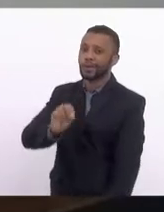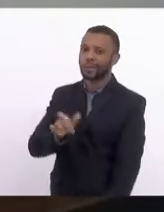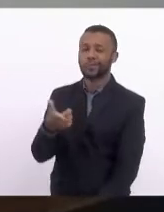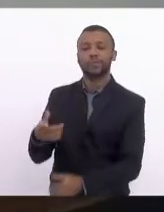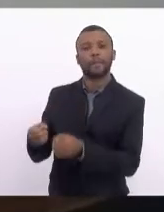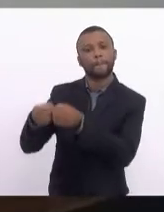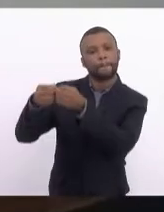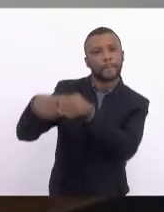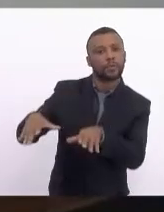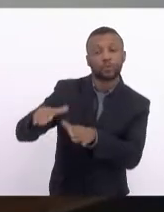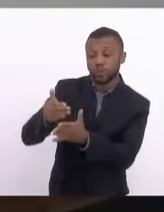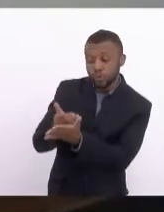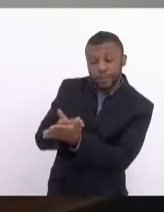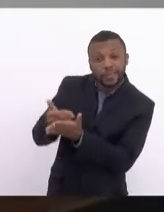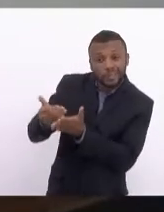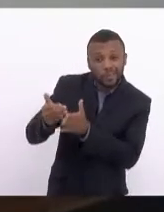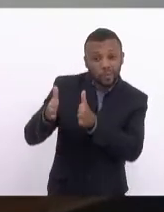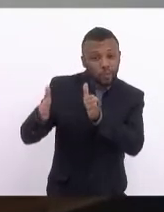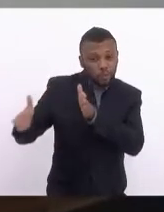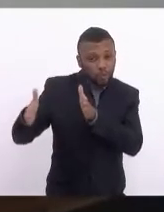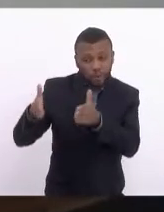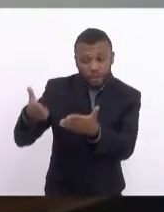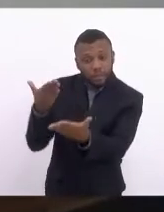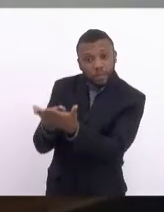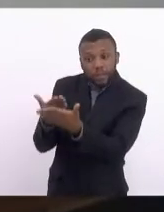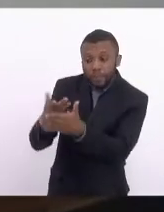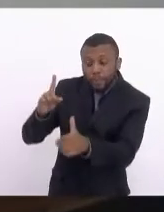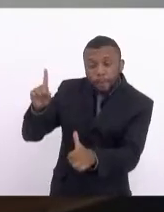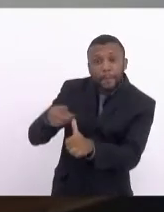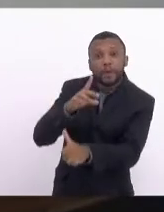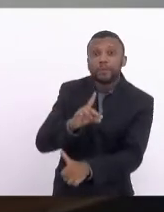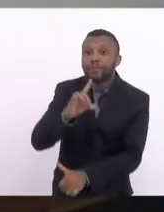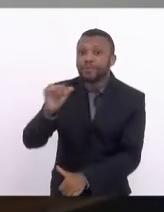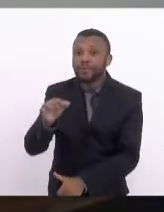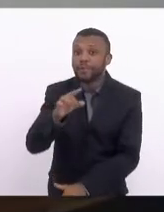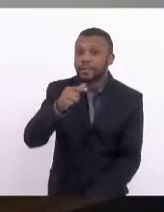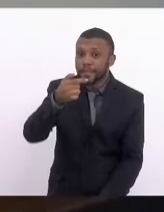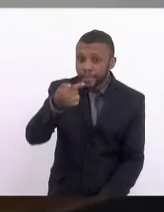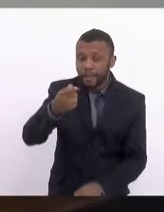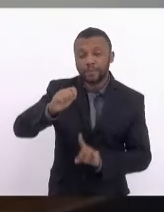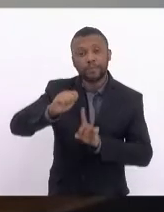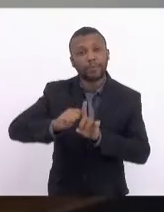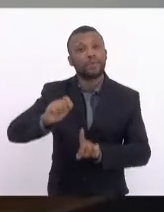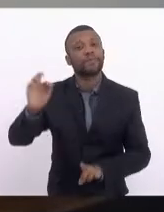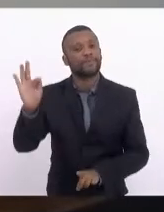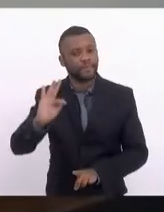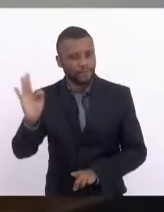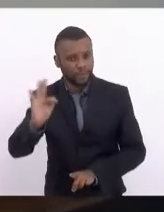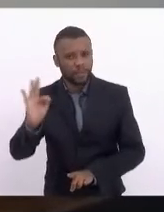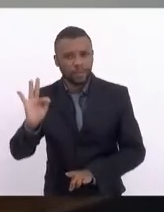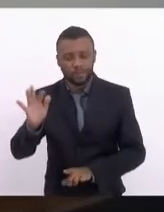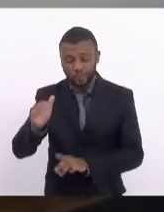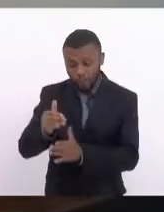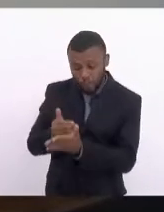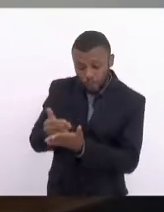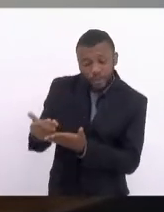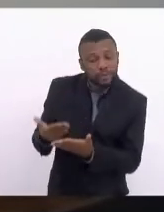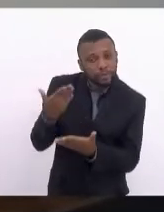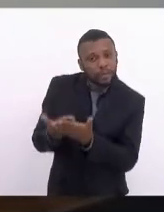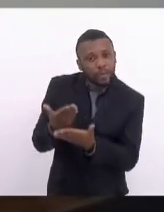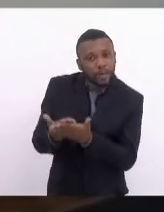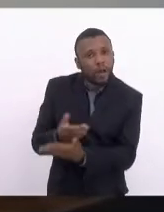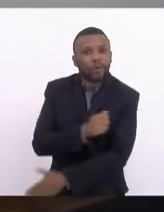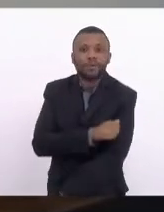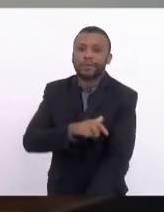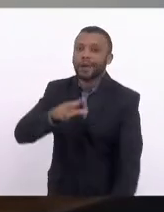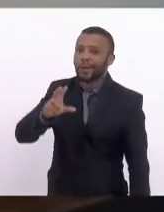no início do ano letivo, no primeiro dia letivo, dia 7 de fevereiro, estudantes de